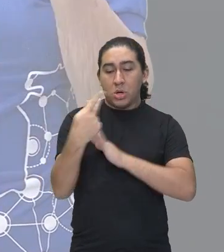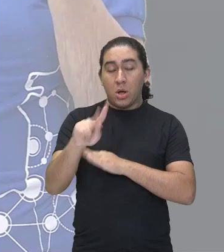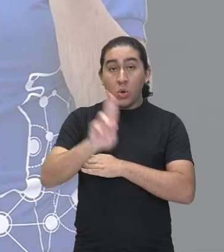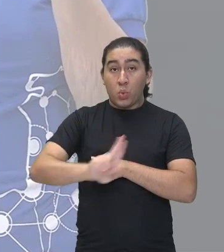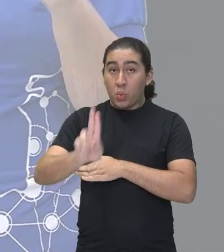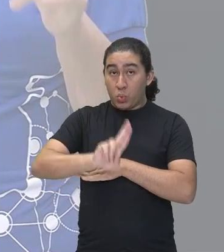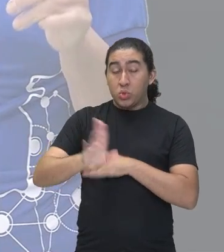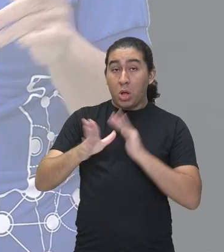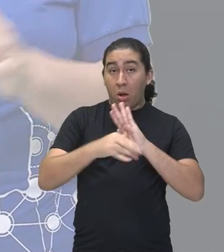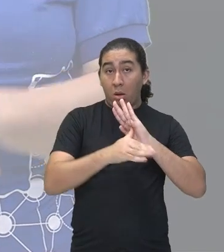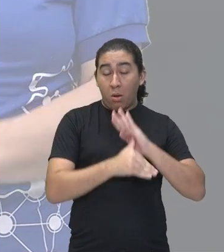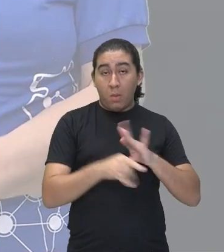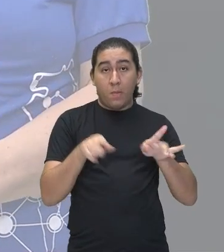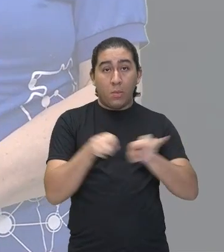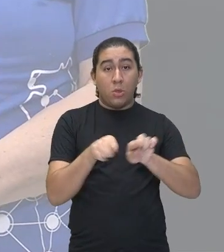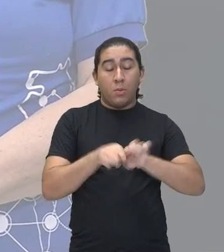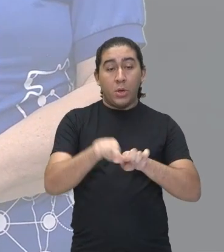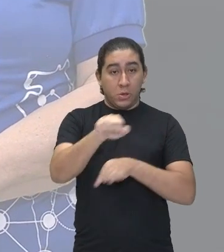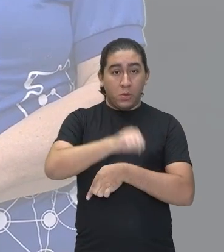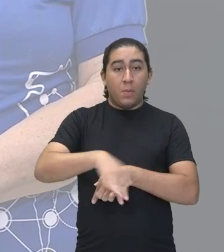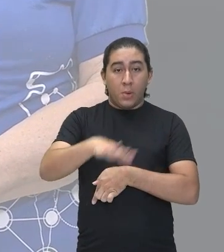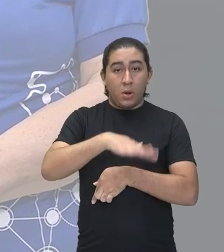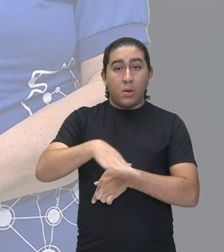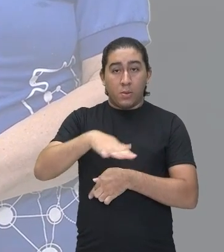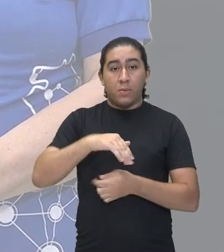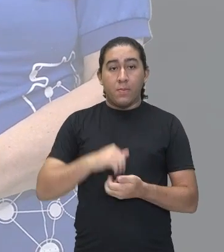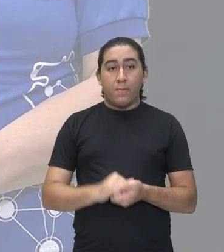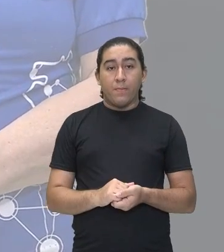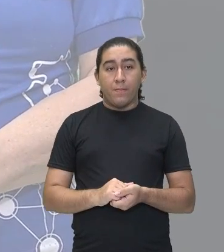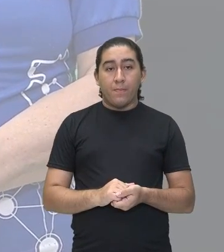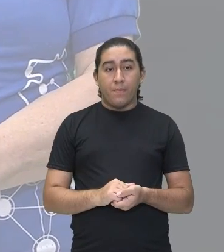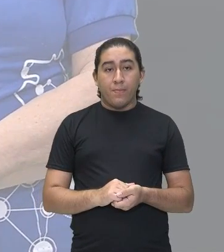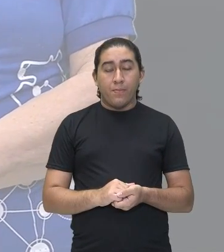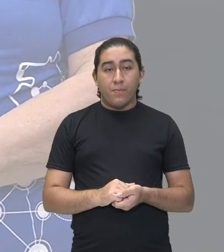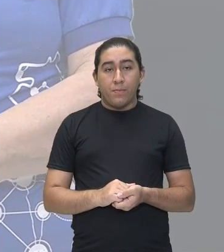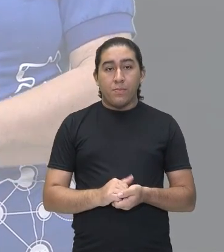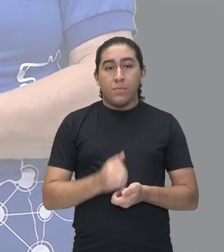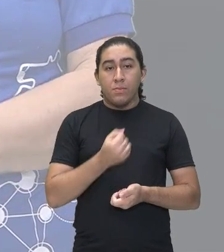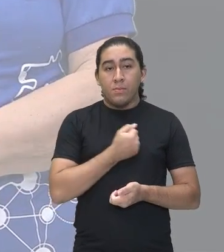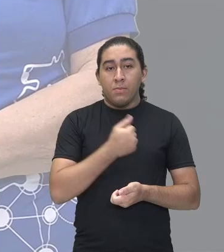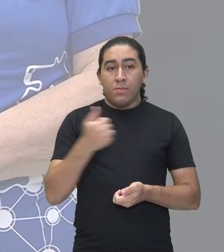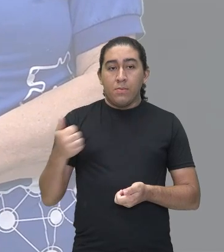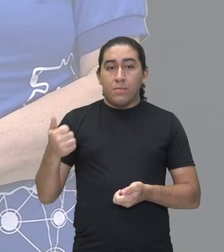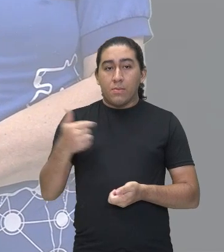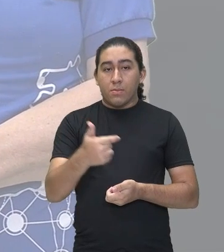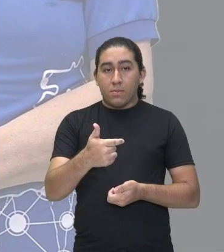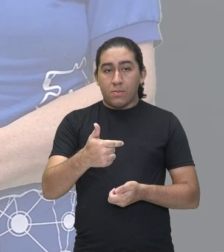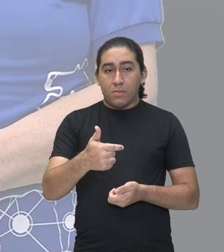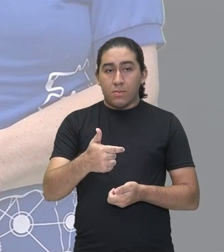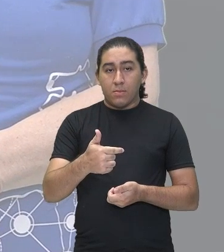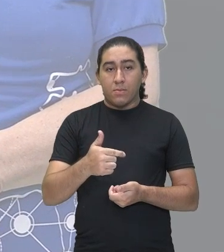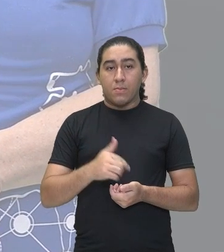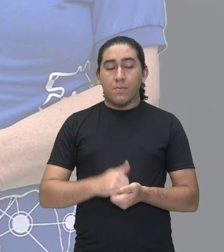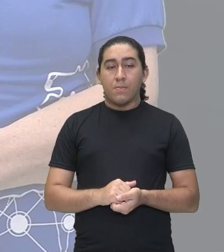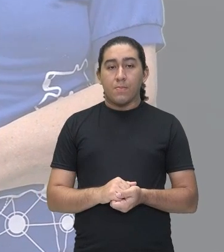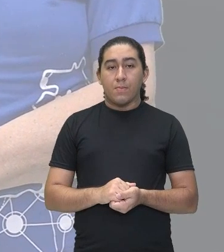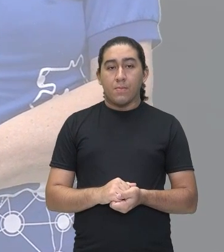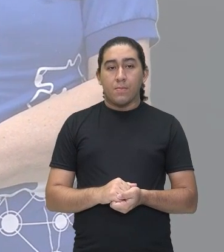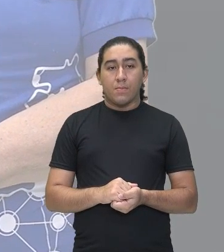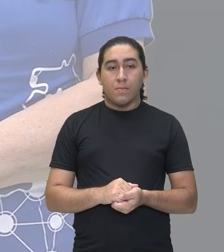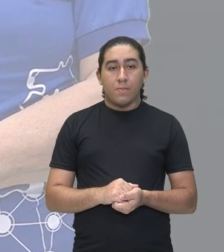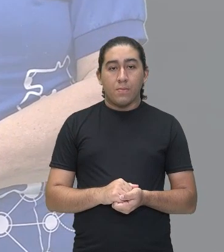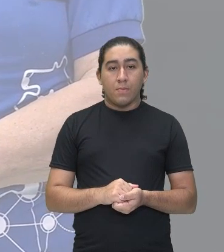e tendenciosos, né, do governador. Na carta 12, sem